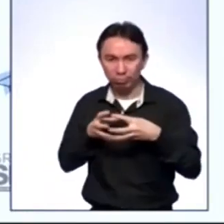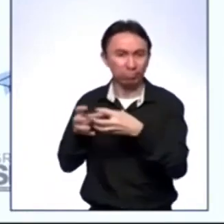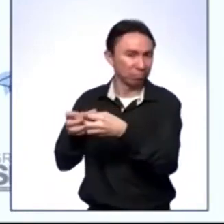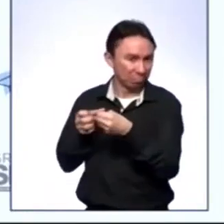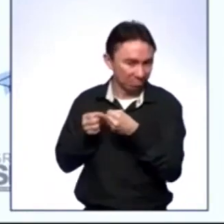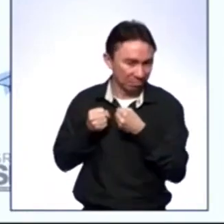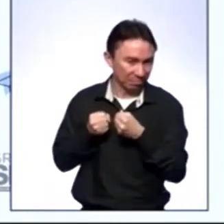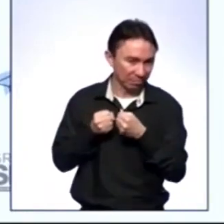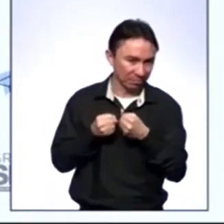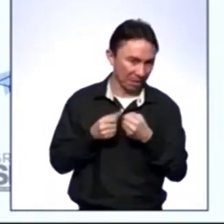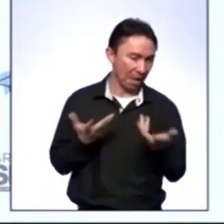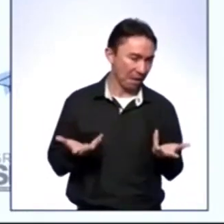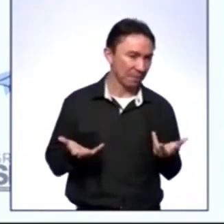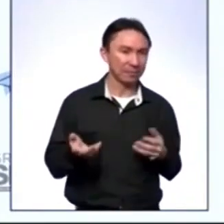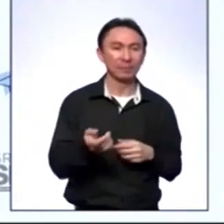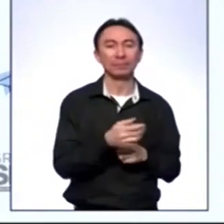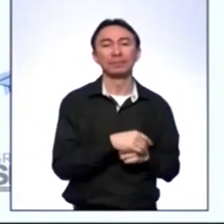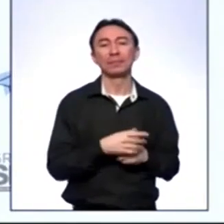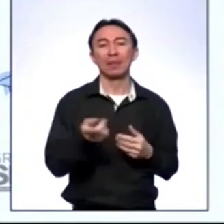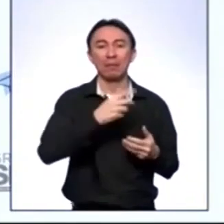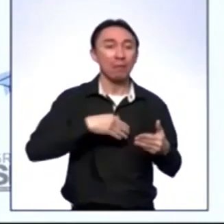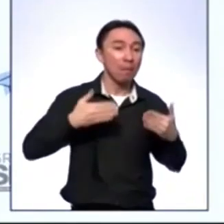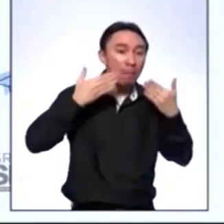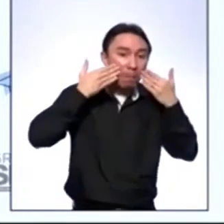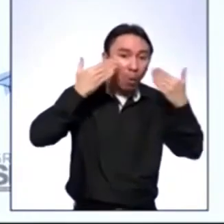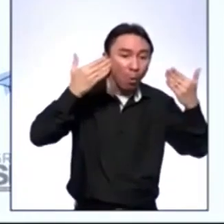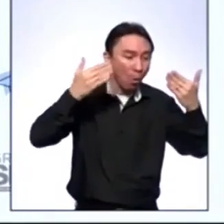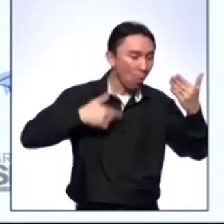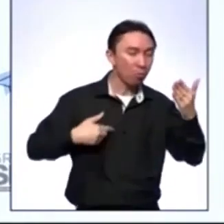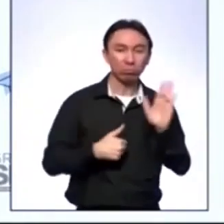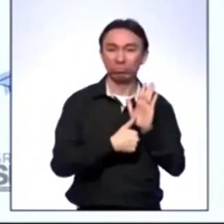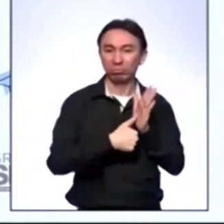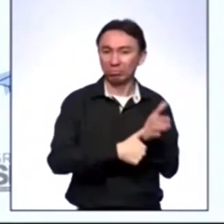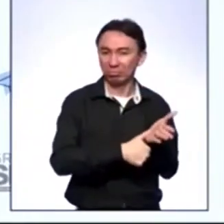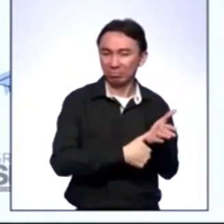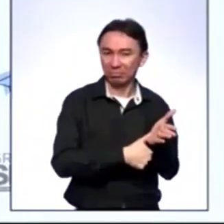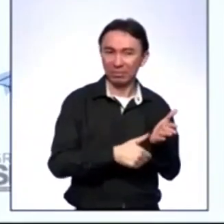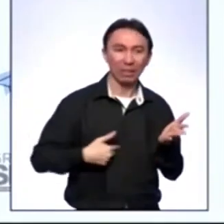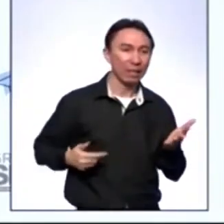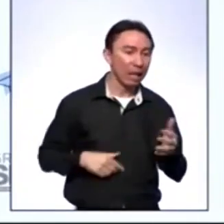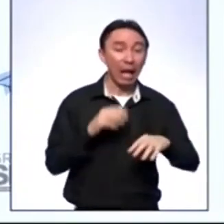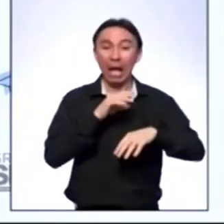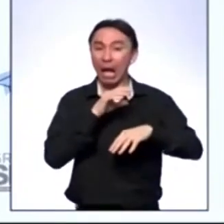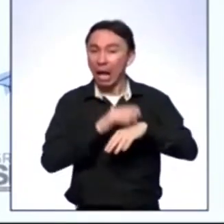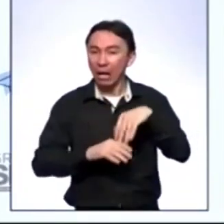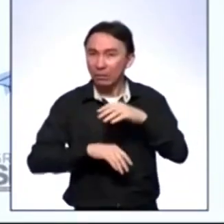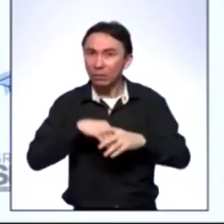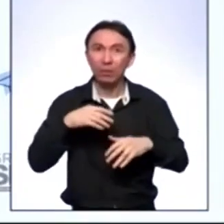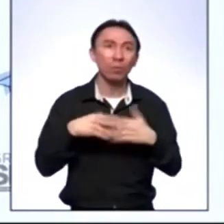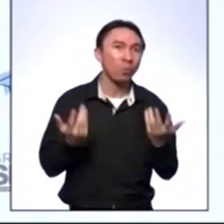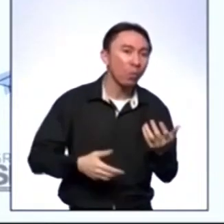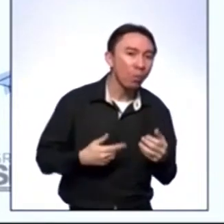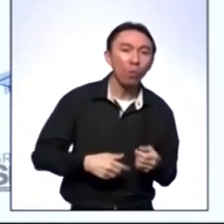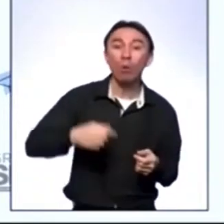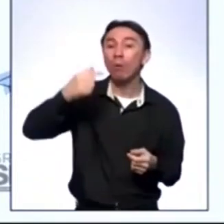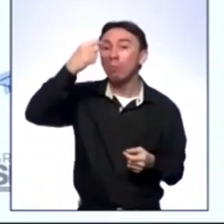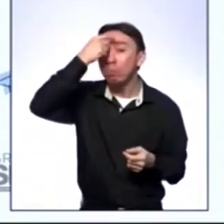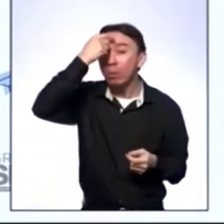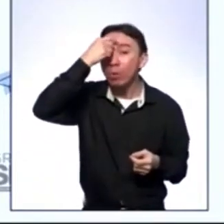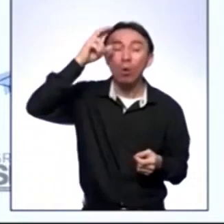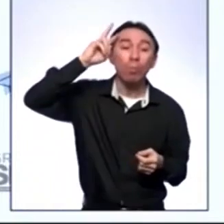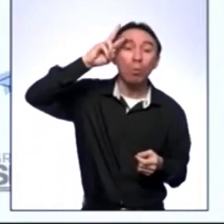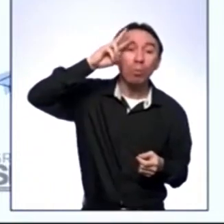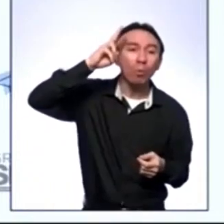referência à identidade, à ação, à memória dos diferentes grupos formadores